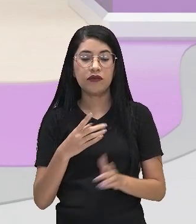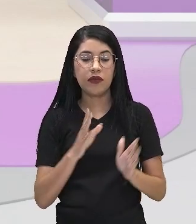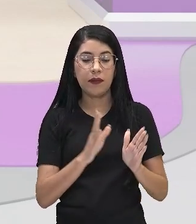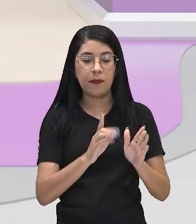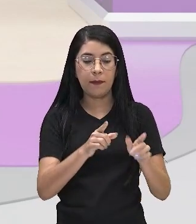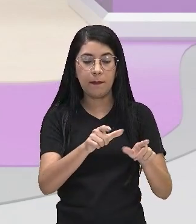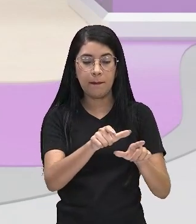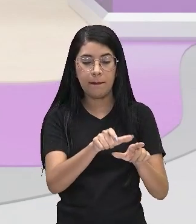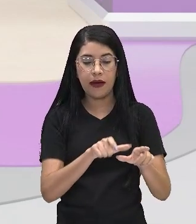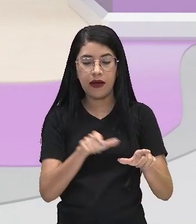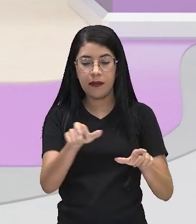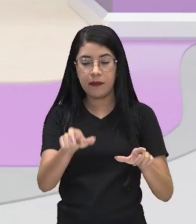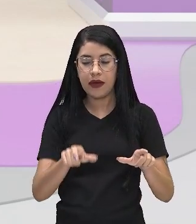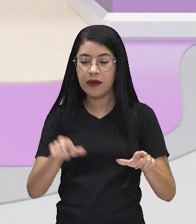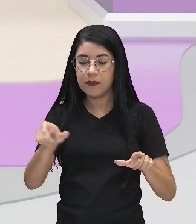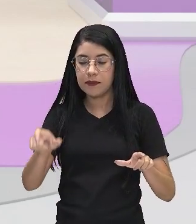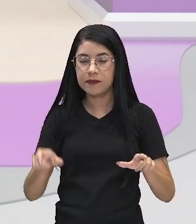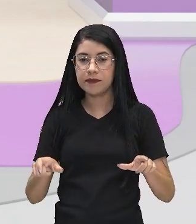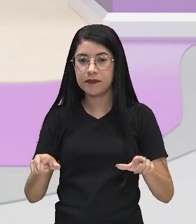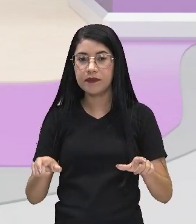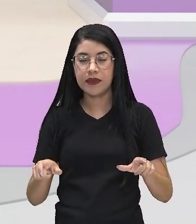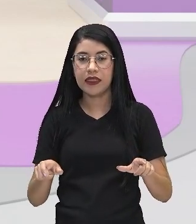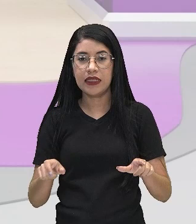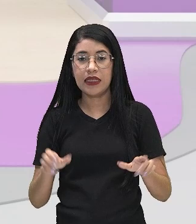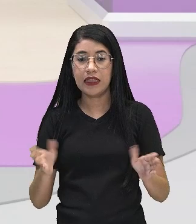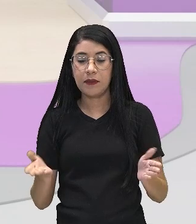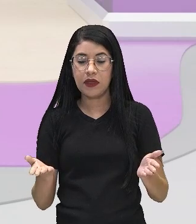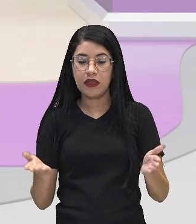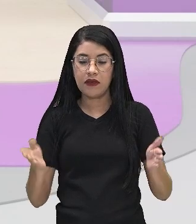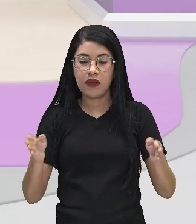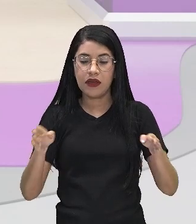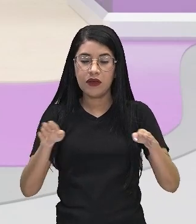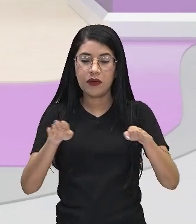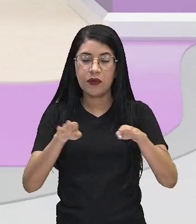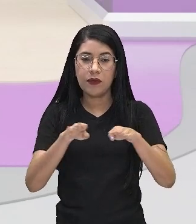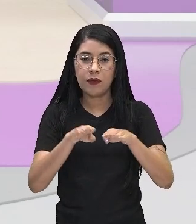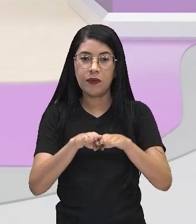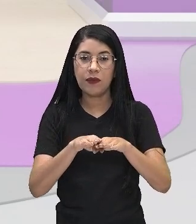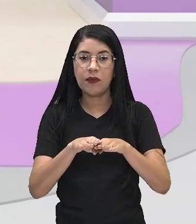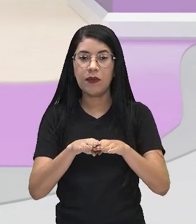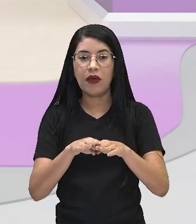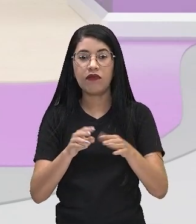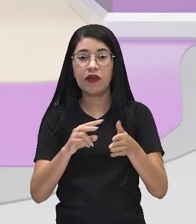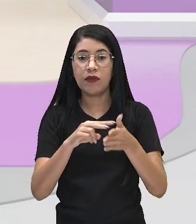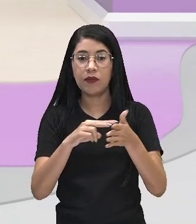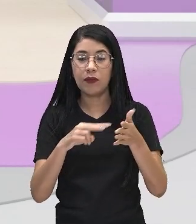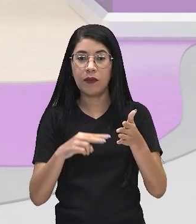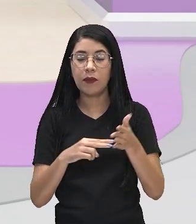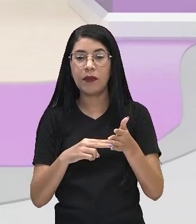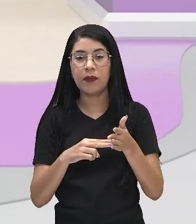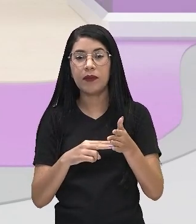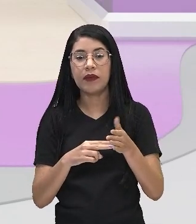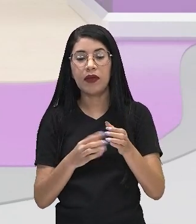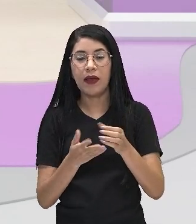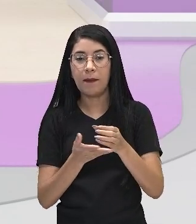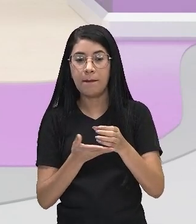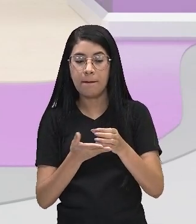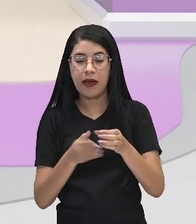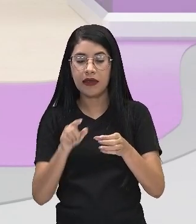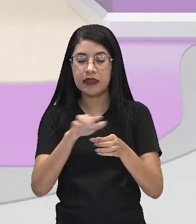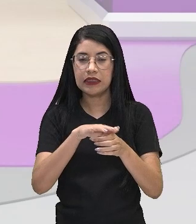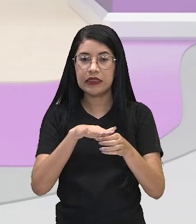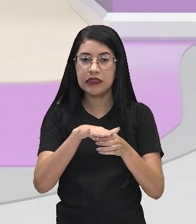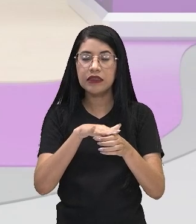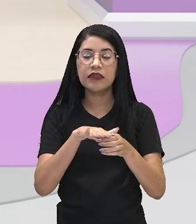laterais, né, que são esses retângulos, que quando eles se fecham, eles vão formar aí o prisma, né? Tem a base de baixo, a base